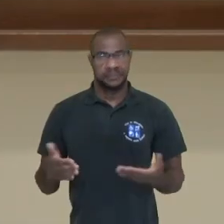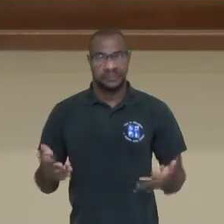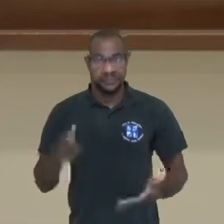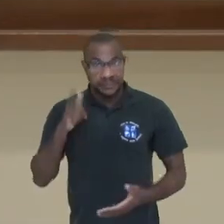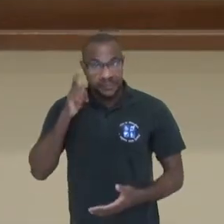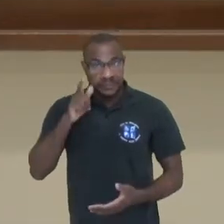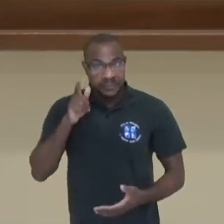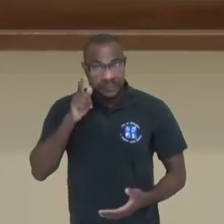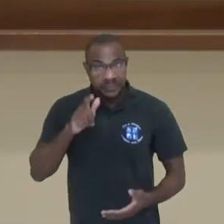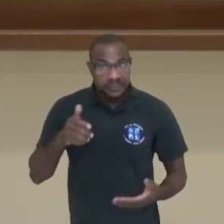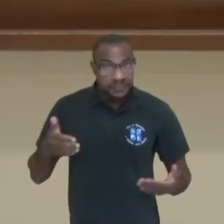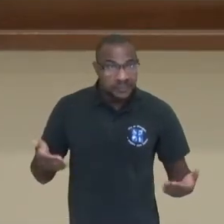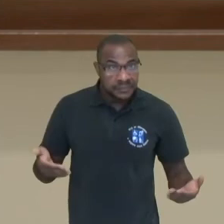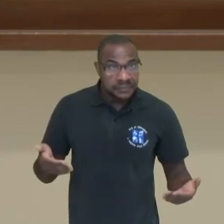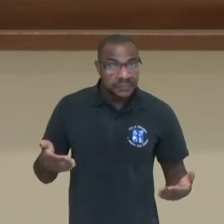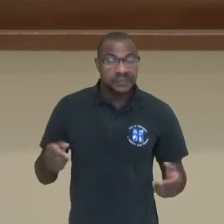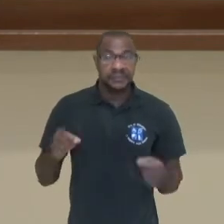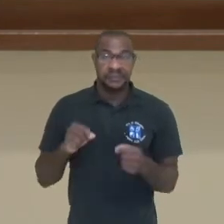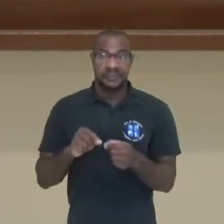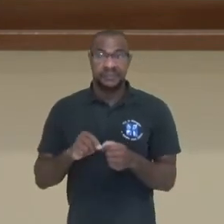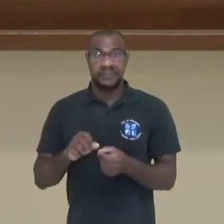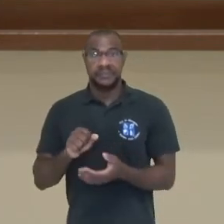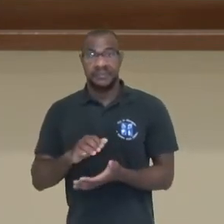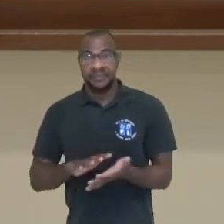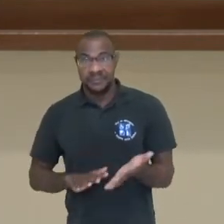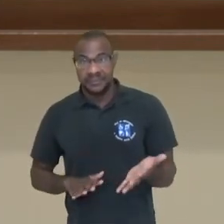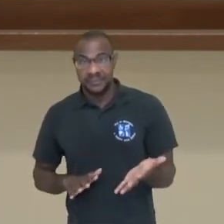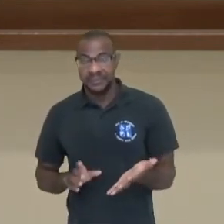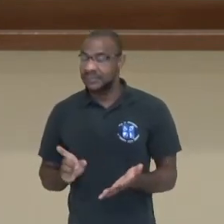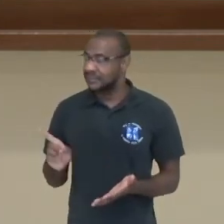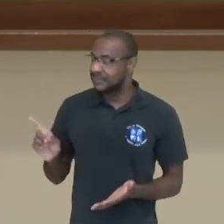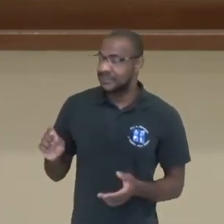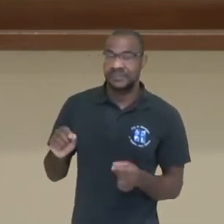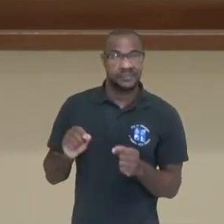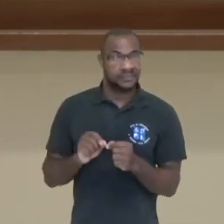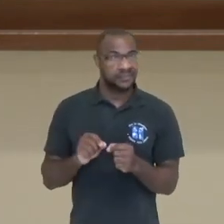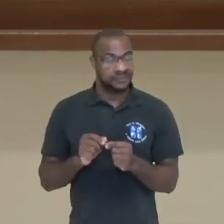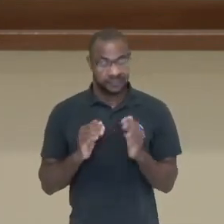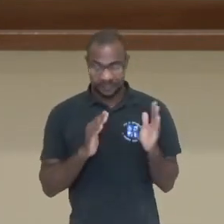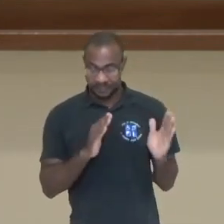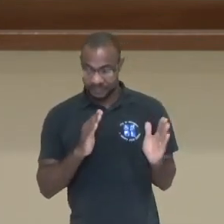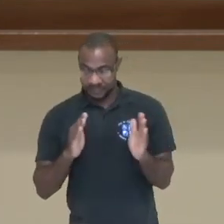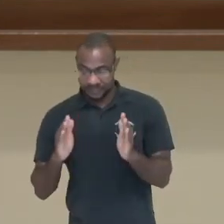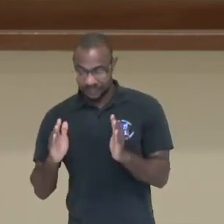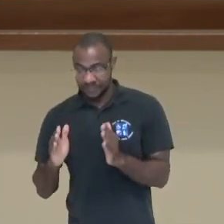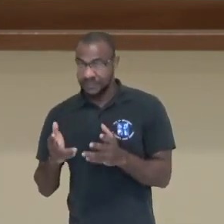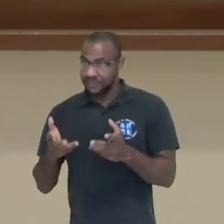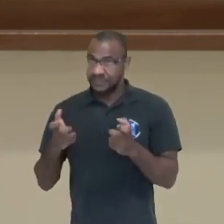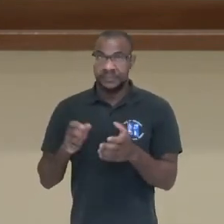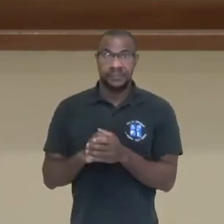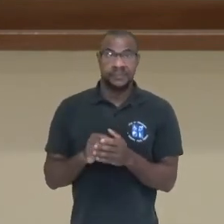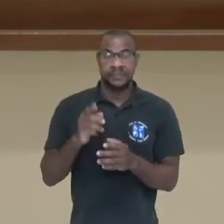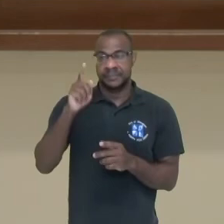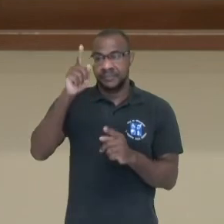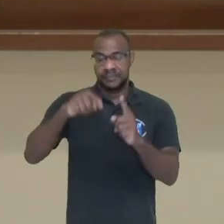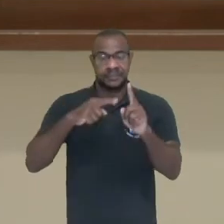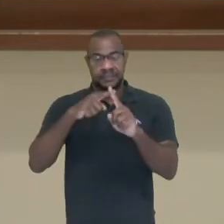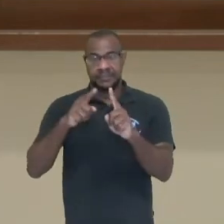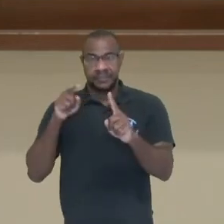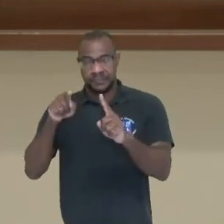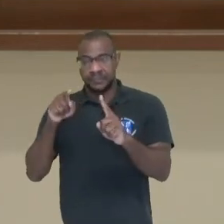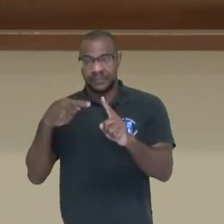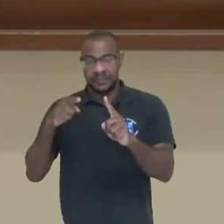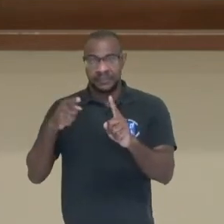Conseguiu? Nesse exercício você tem alguns passos que tem que ser tomados, né? Então primeiro você marca o ponto, depois você liga